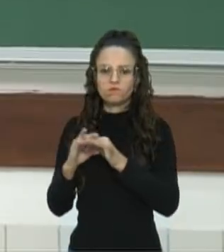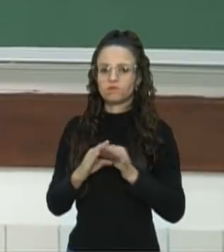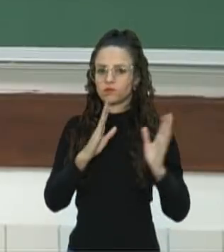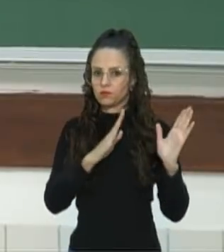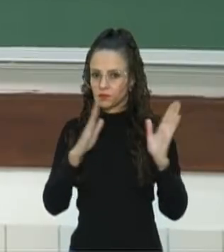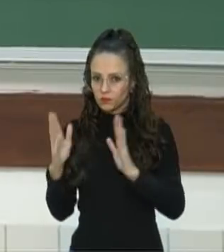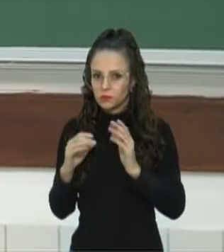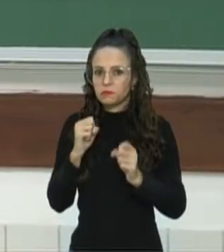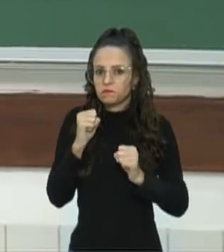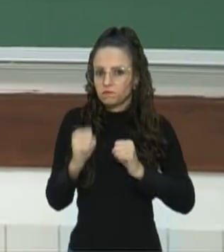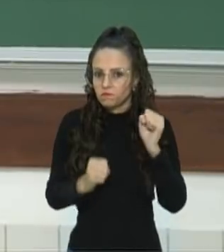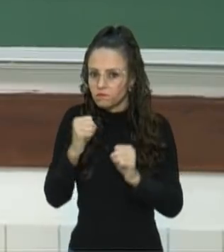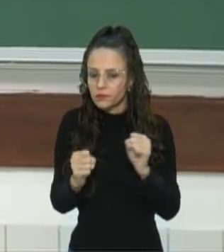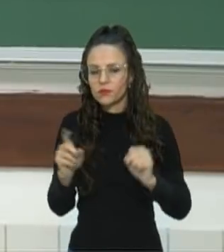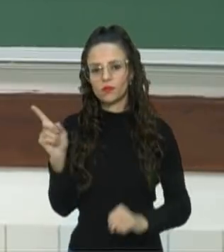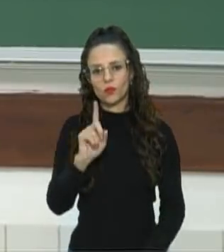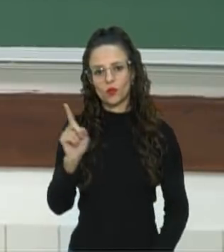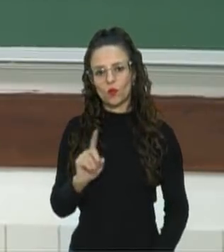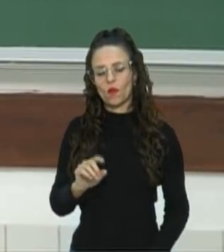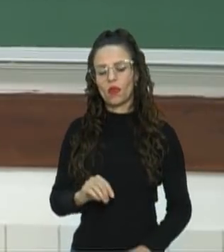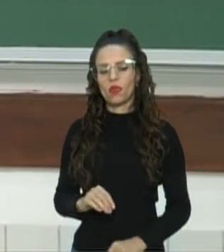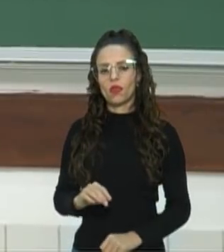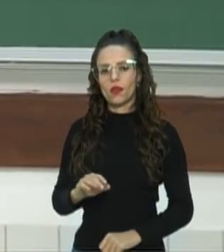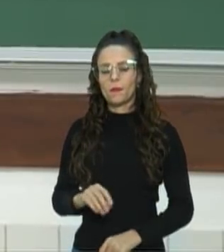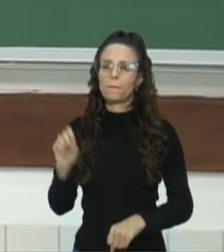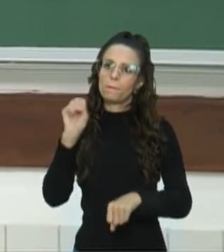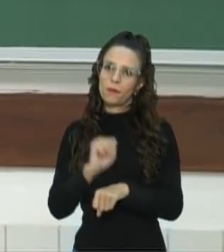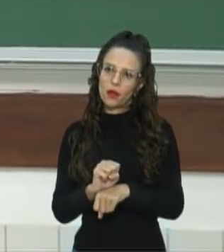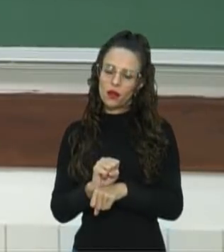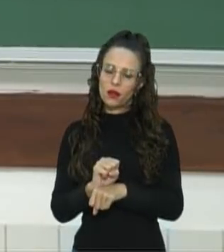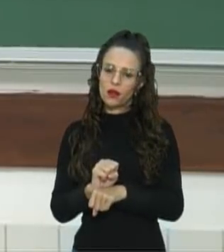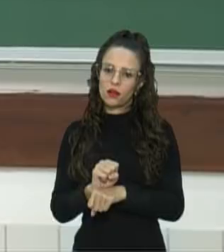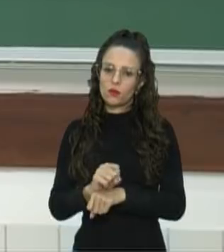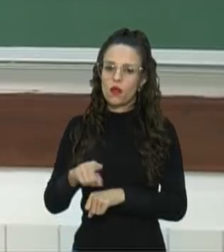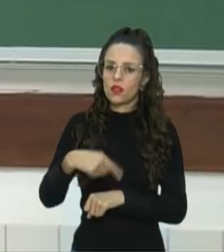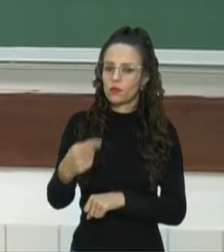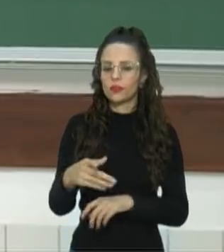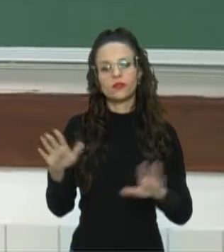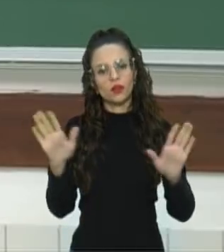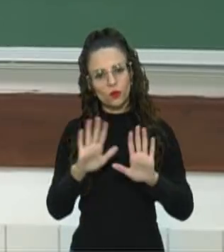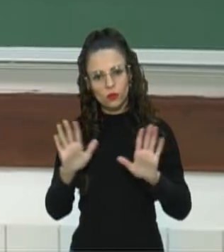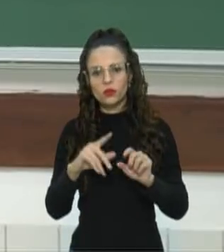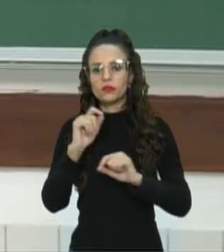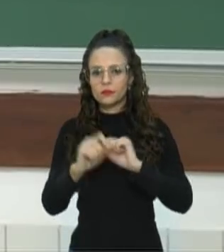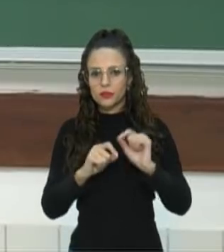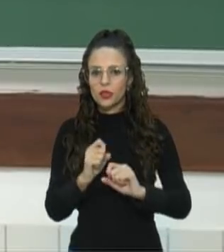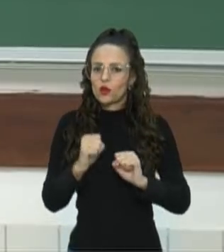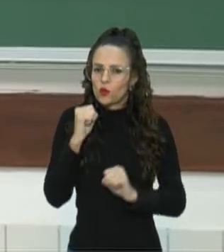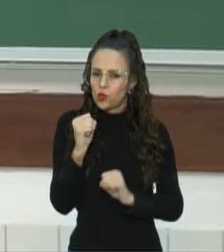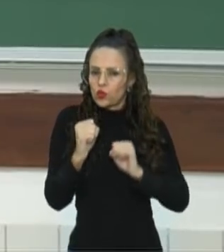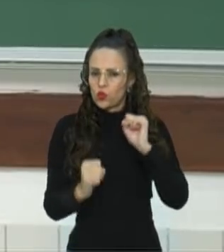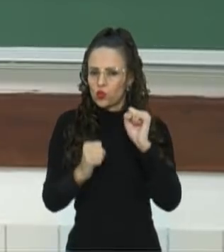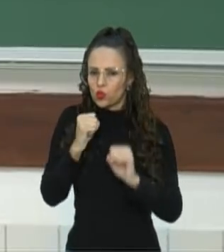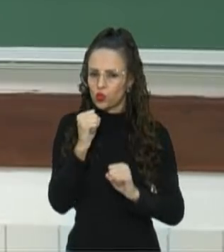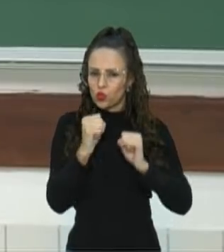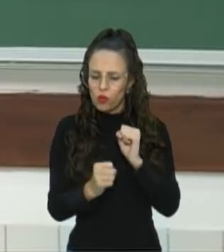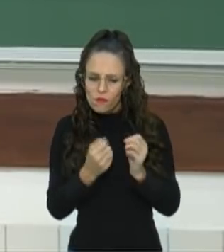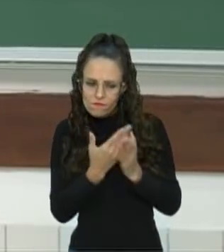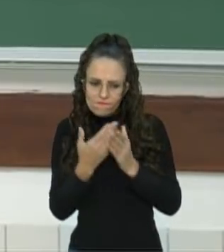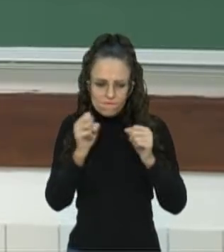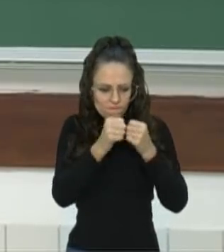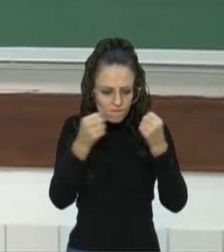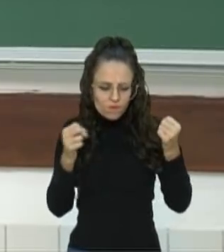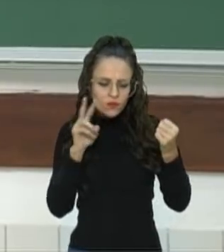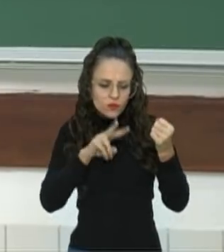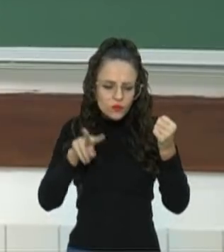prática da atividade. Né? Você não vai ficar muito tempo parado para realizar a atividade. Né? Você vai estar correndo ali, às vezes estudando o mapa,